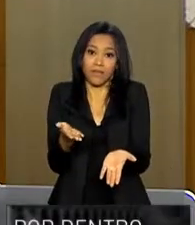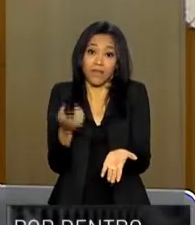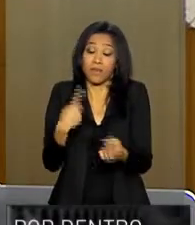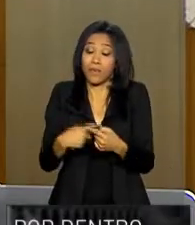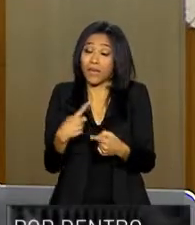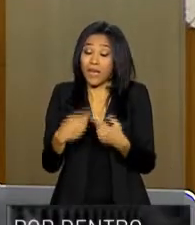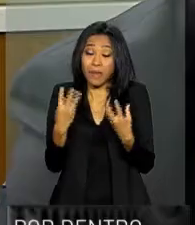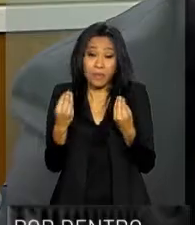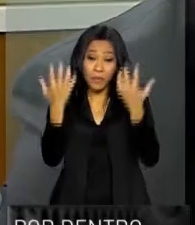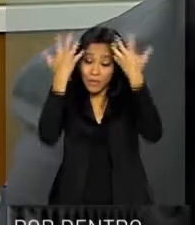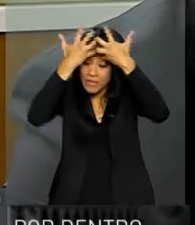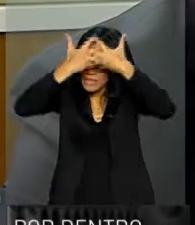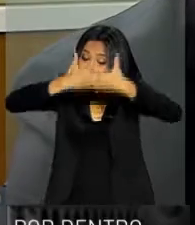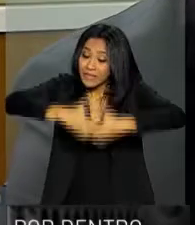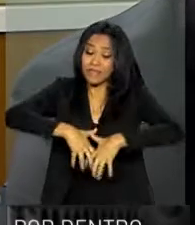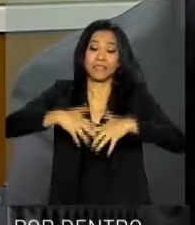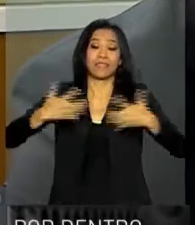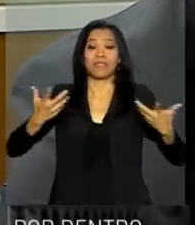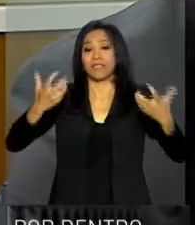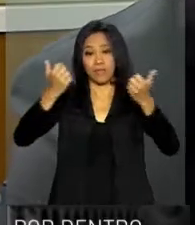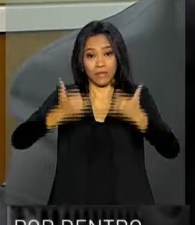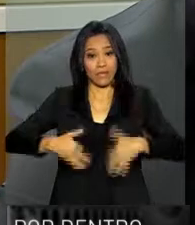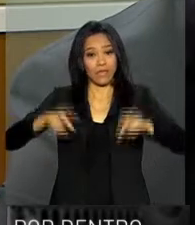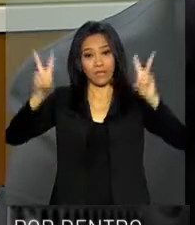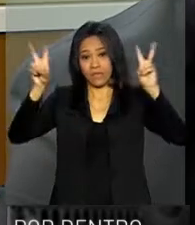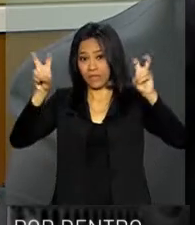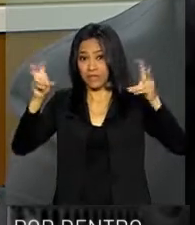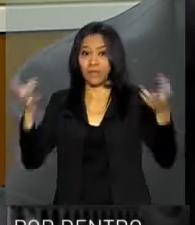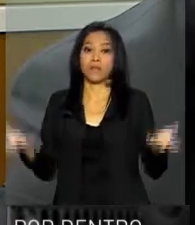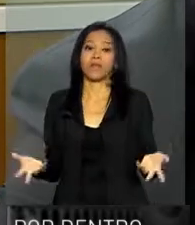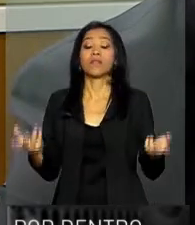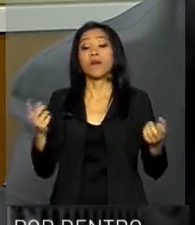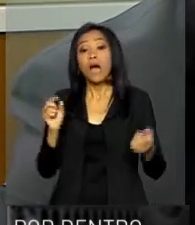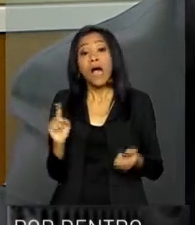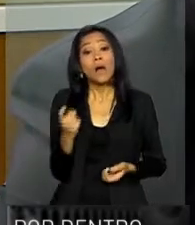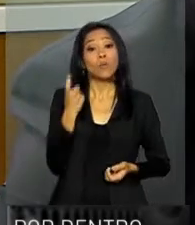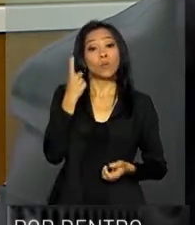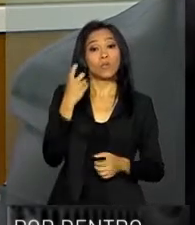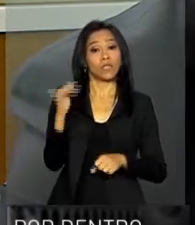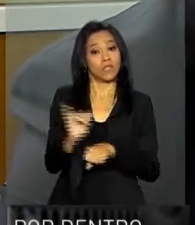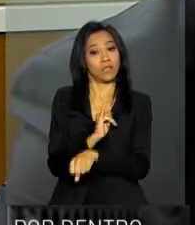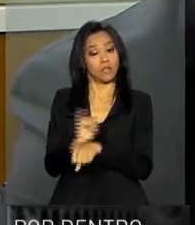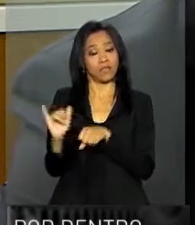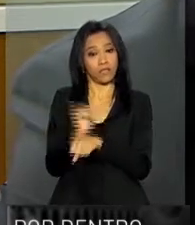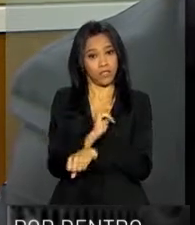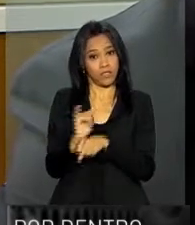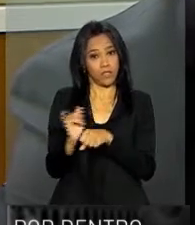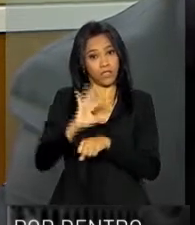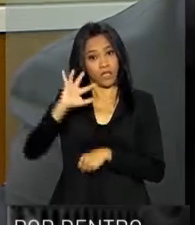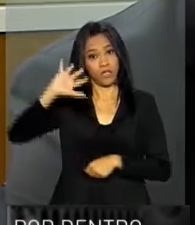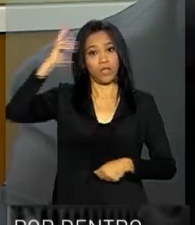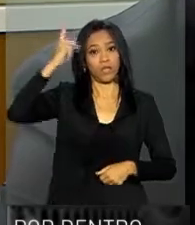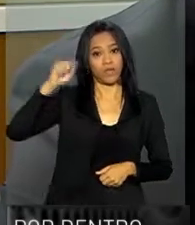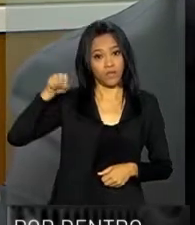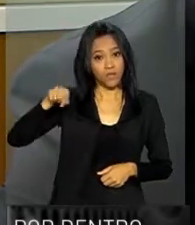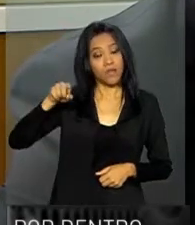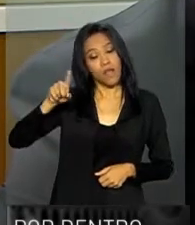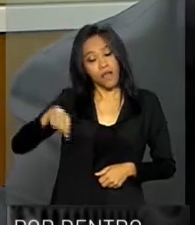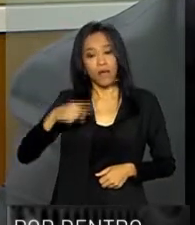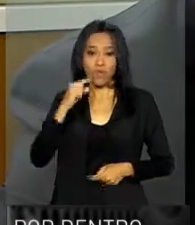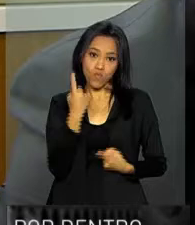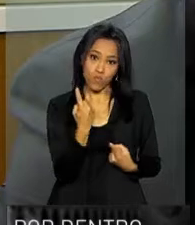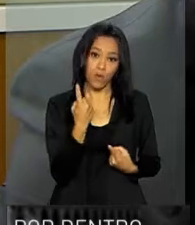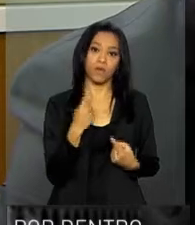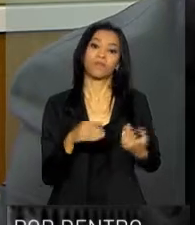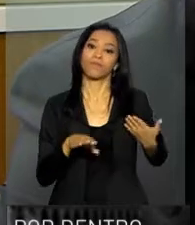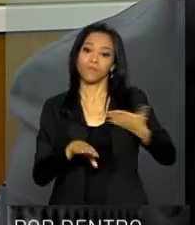mas asseguro assegure que a única forma de enfrentar é é além da intervenção é uma visão